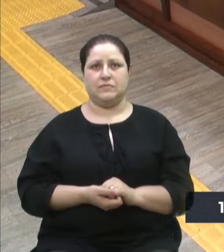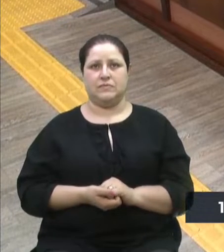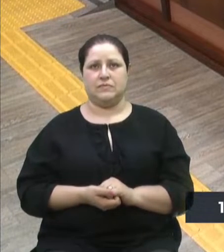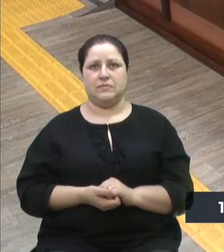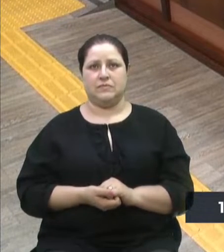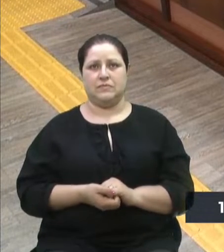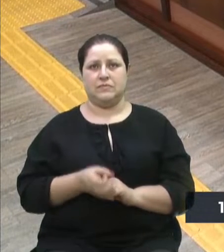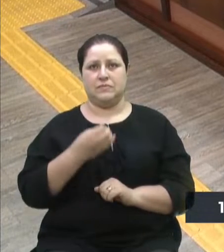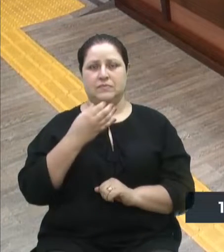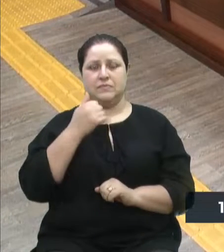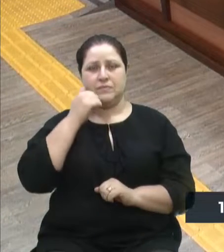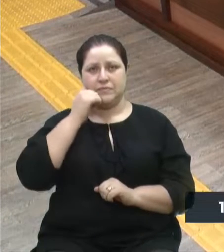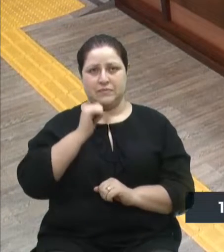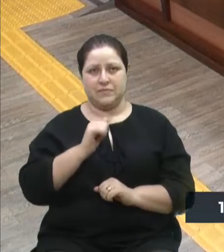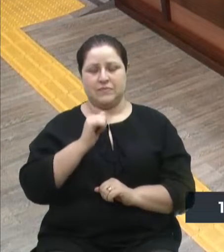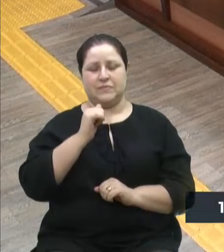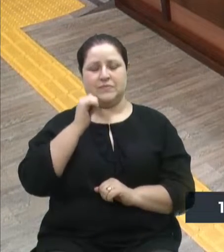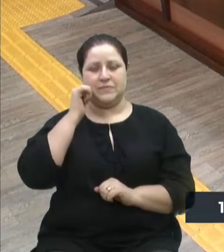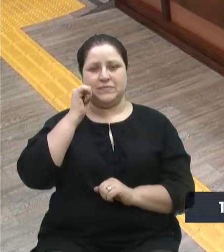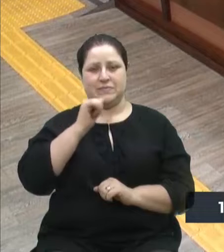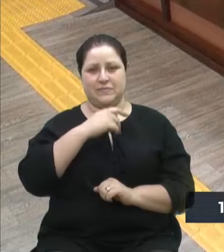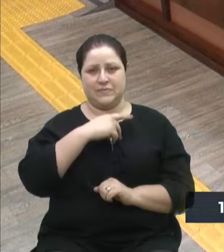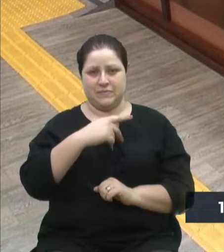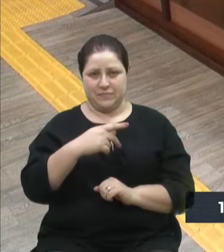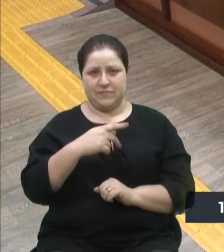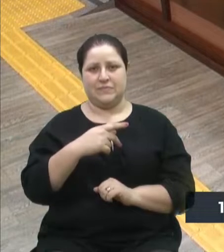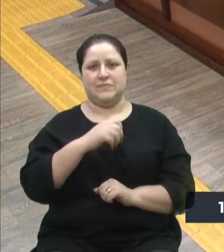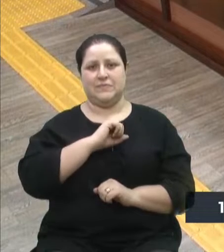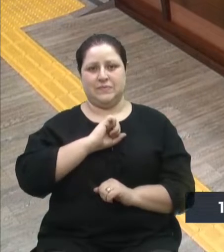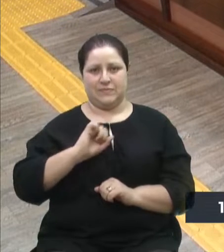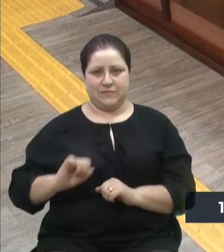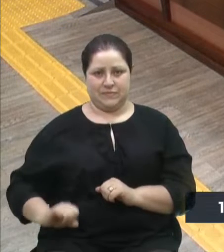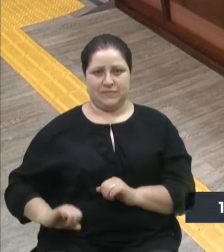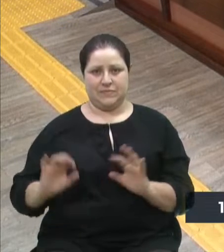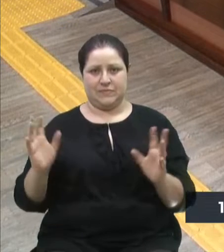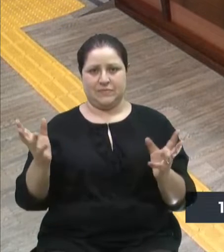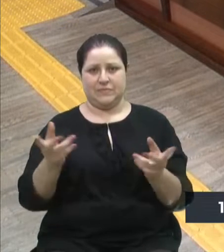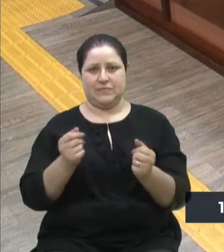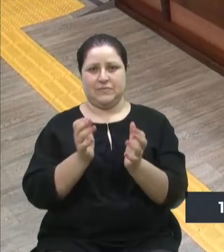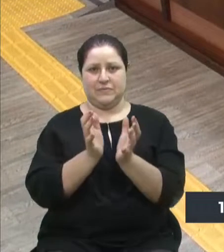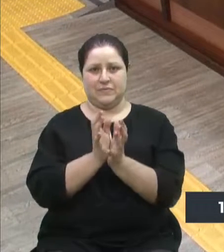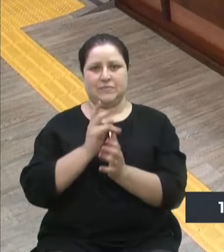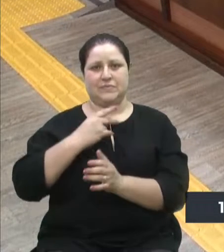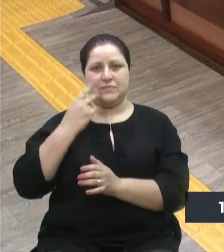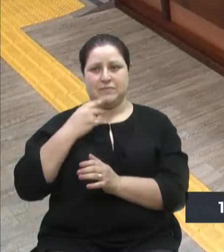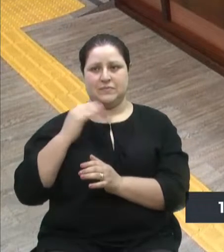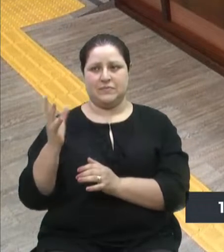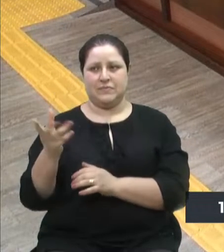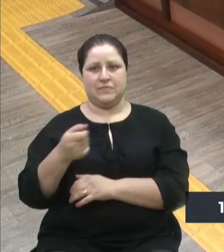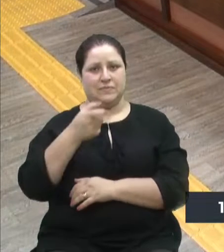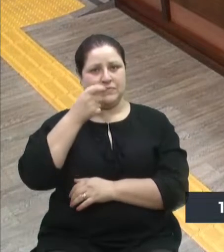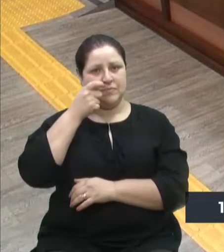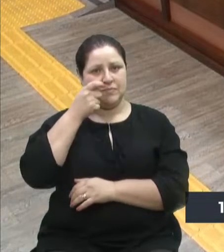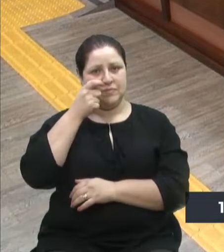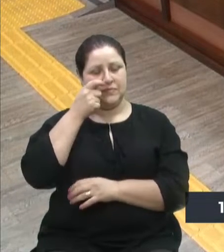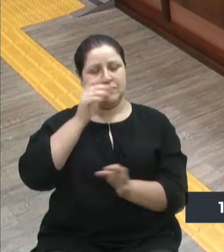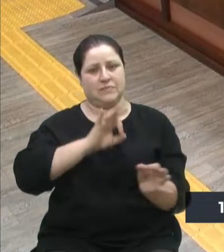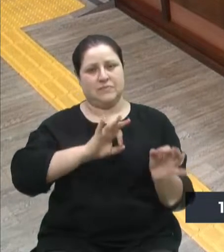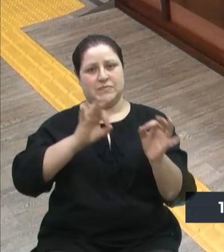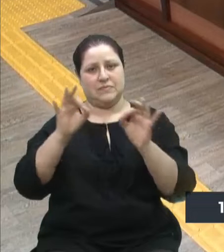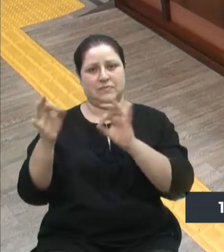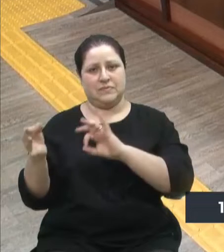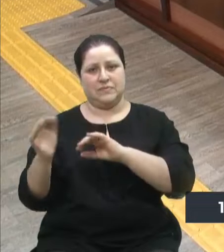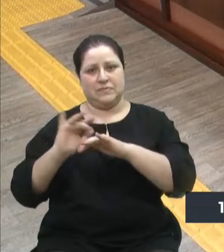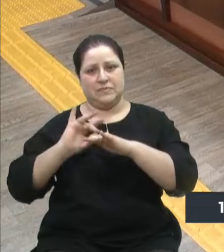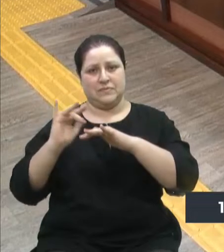Senhora Presidenta, nobres pares, colegas vereadores, a todos aqueles que nos acompanham através das redes sociais e também